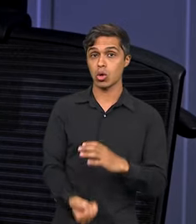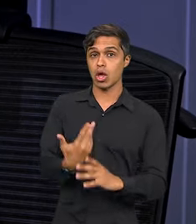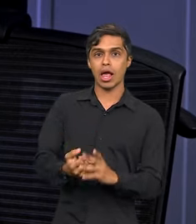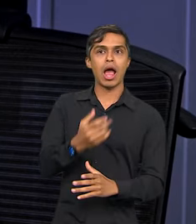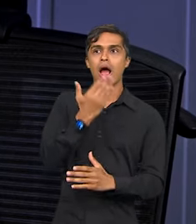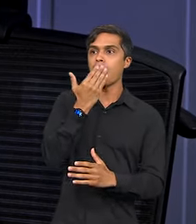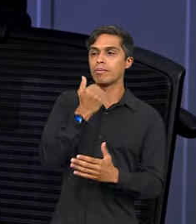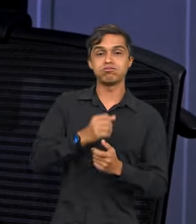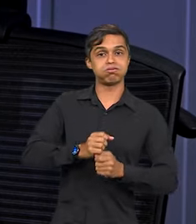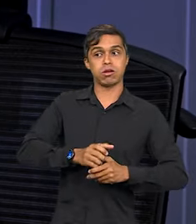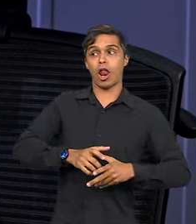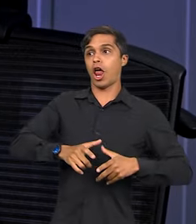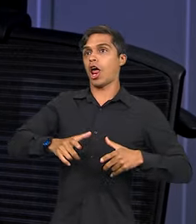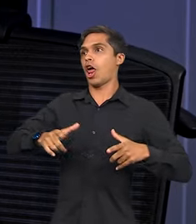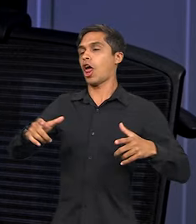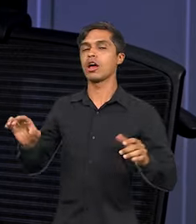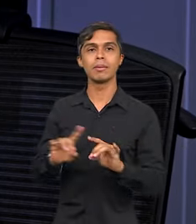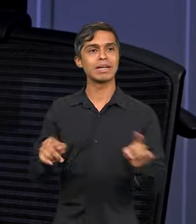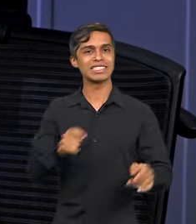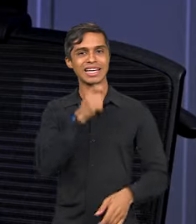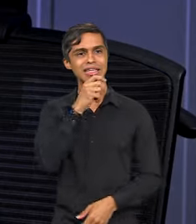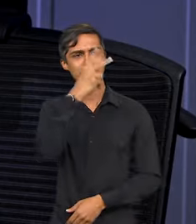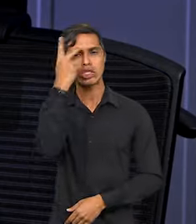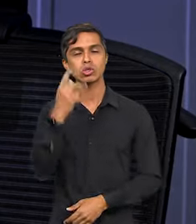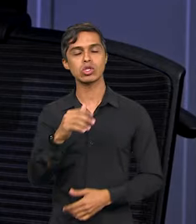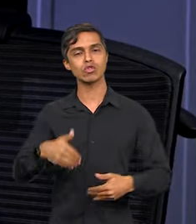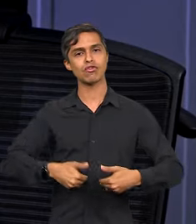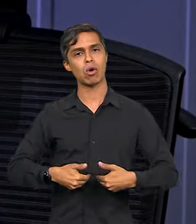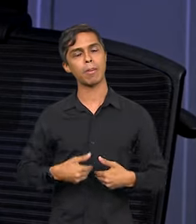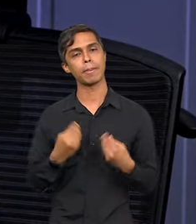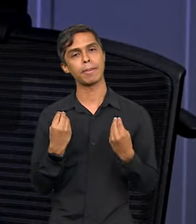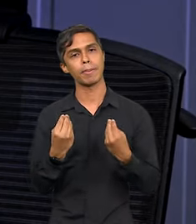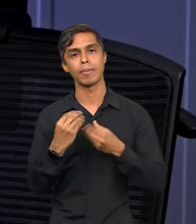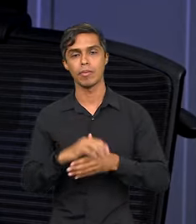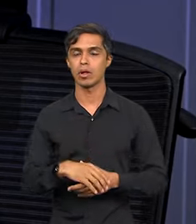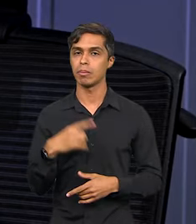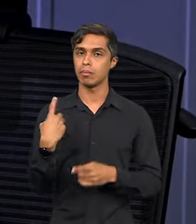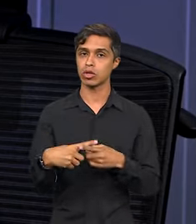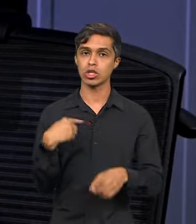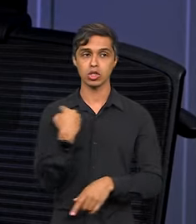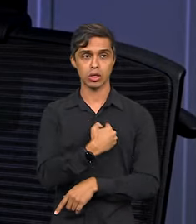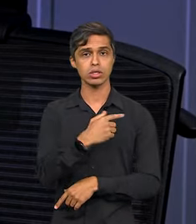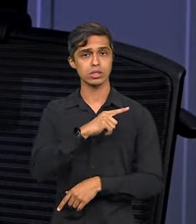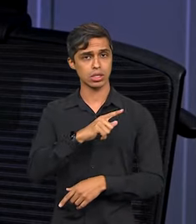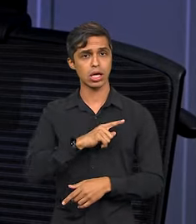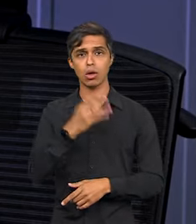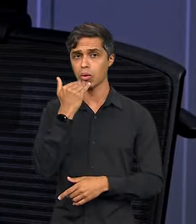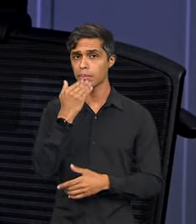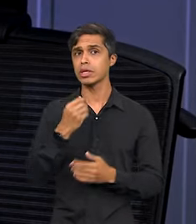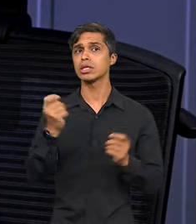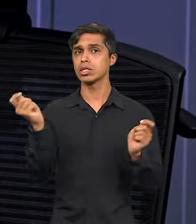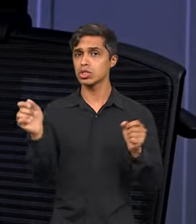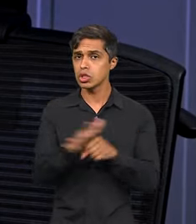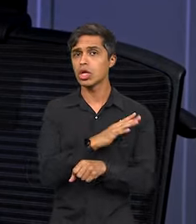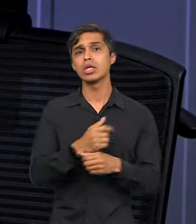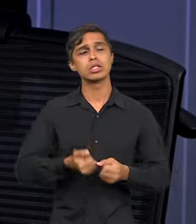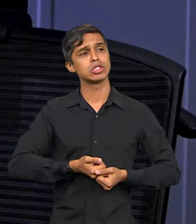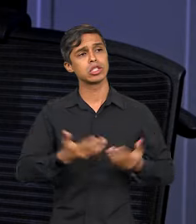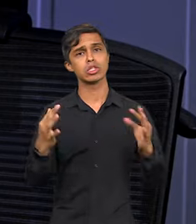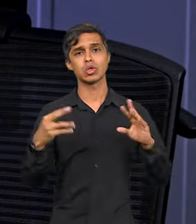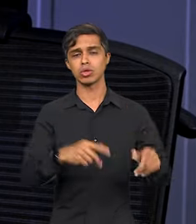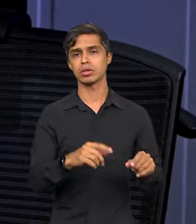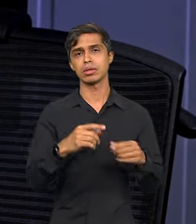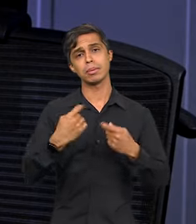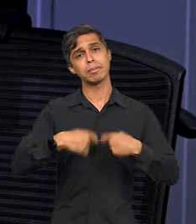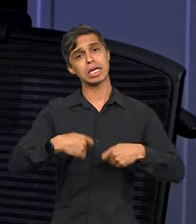suficientes ainda tenha pessoas passando fome porque a gente produz suficiente alimentos para alimentar toda a humanidade então é uma questão de